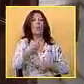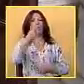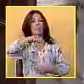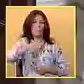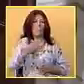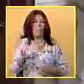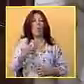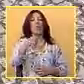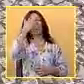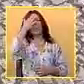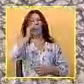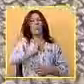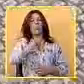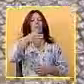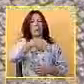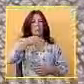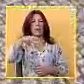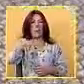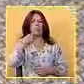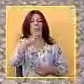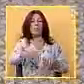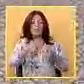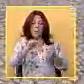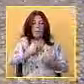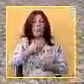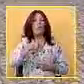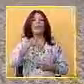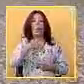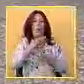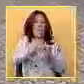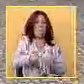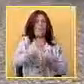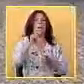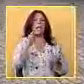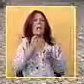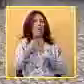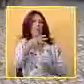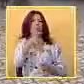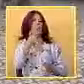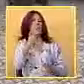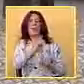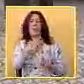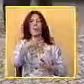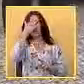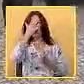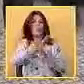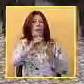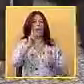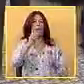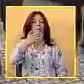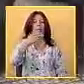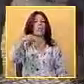cabeça de lista do PPM garante que o partido não será despesista na campanha e estabeleceu já a meta para 7 de